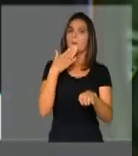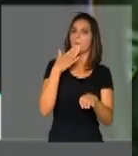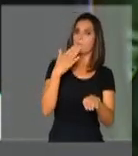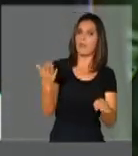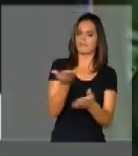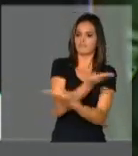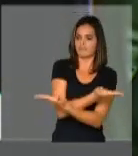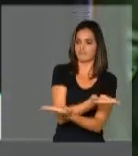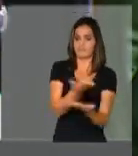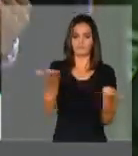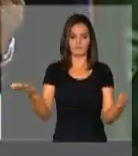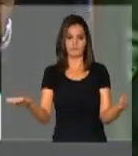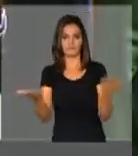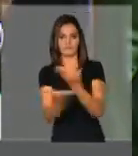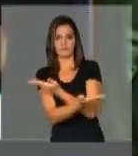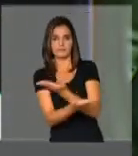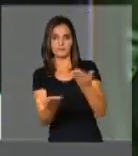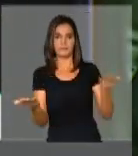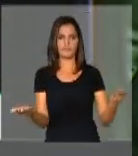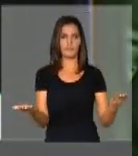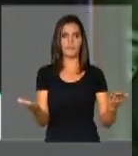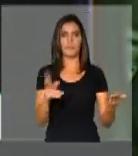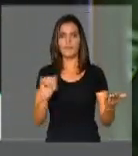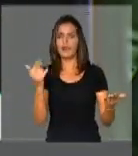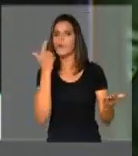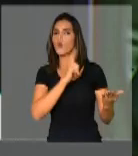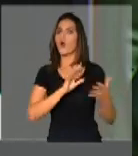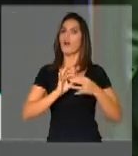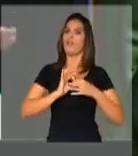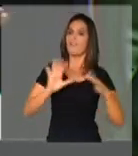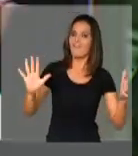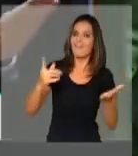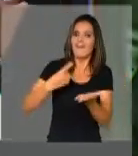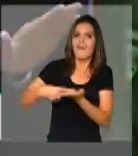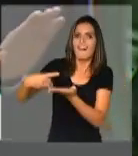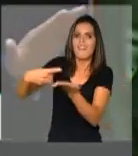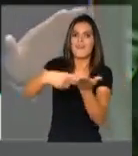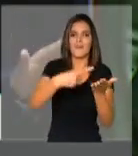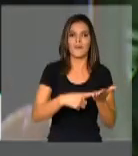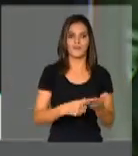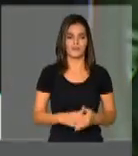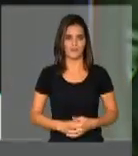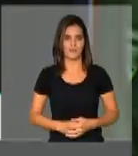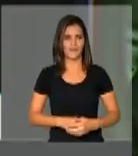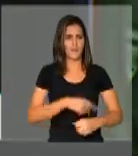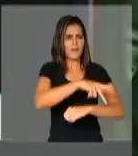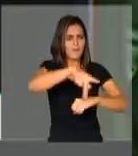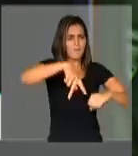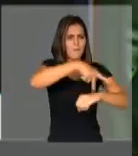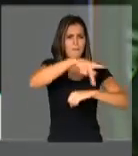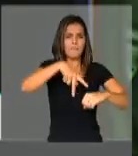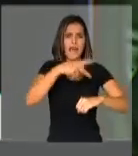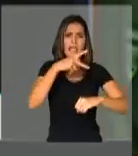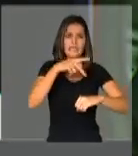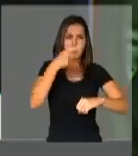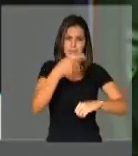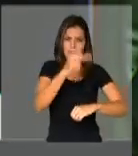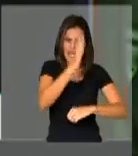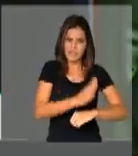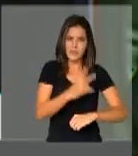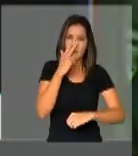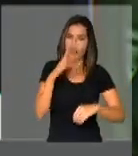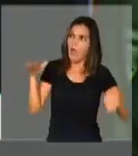pedem contrapartidas de gestos de aproximação. Nenhum país se comporta como vassalo de